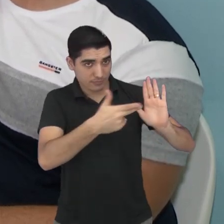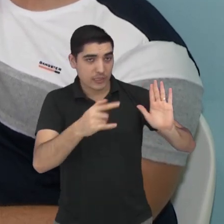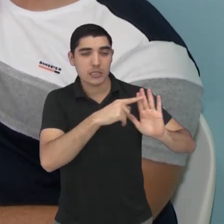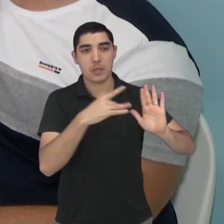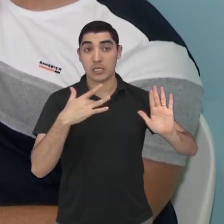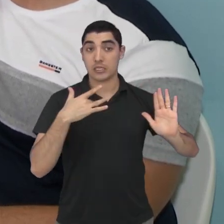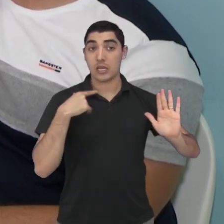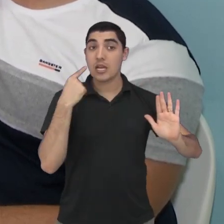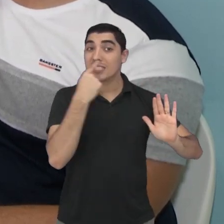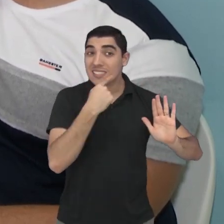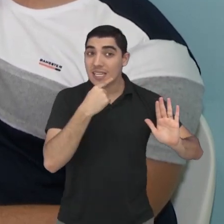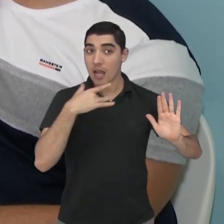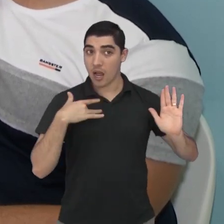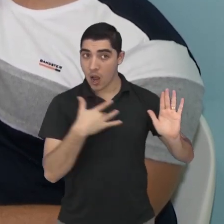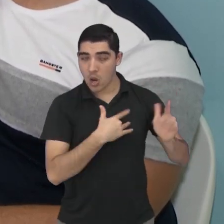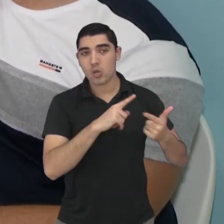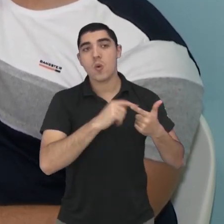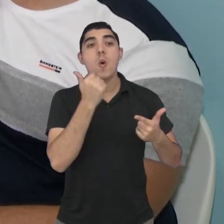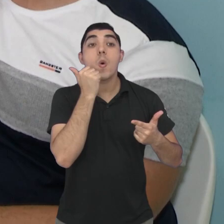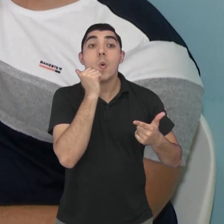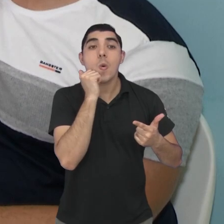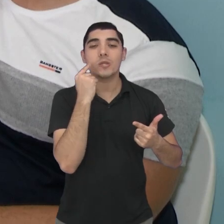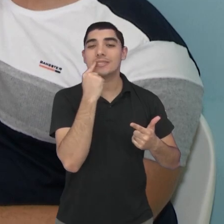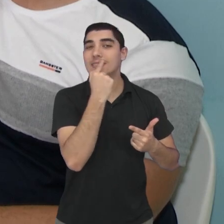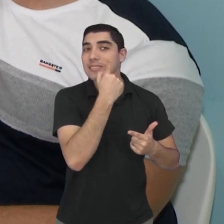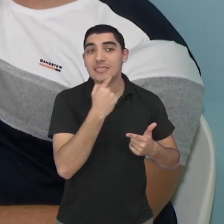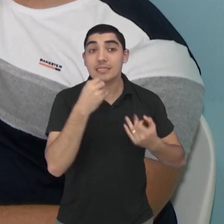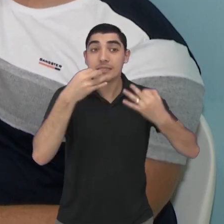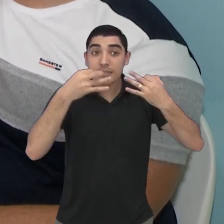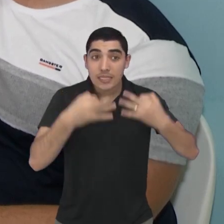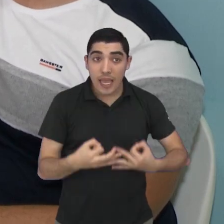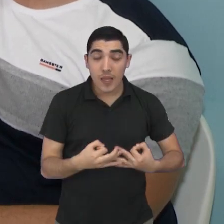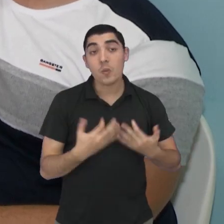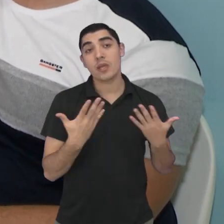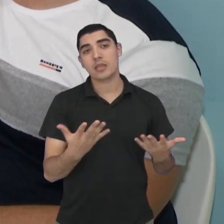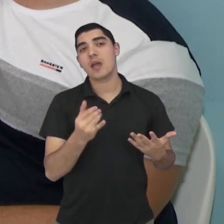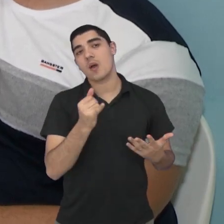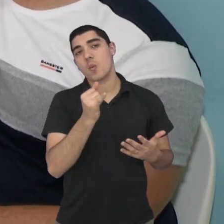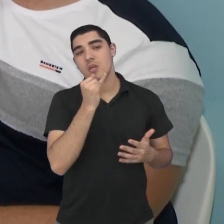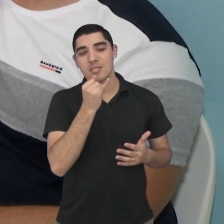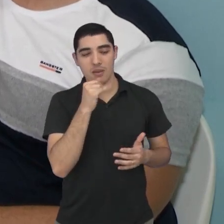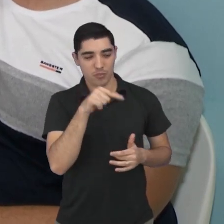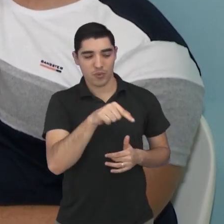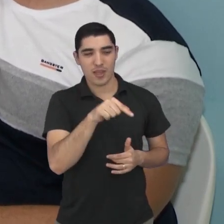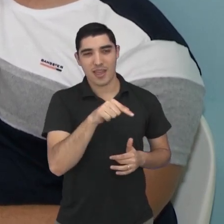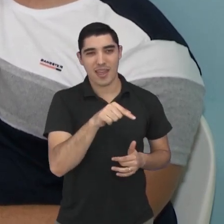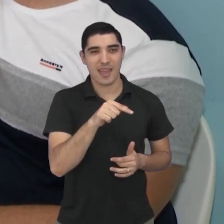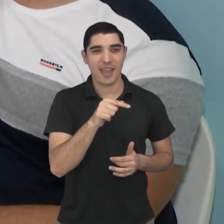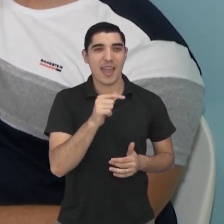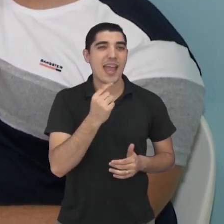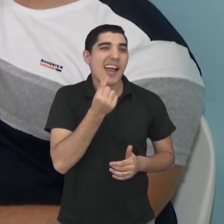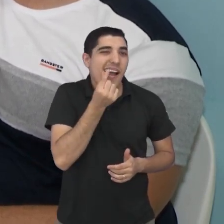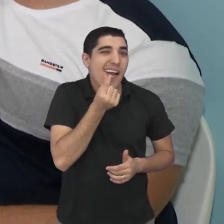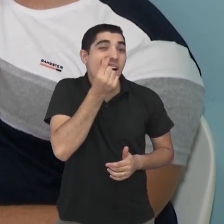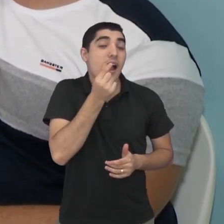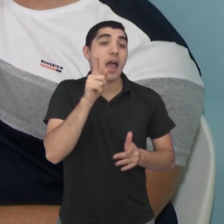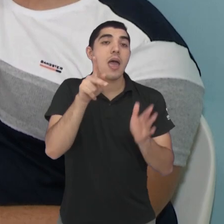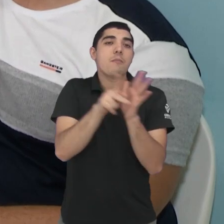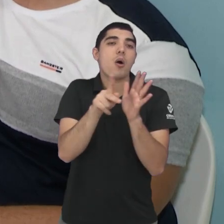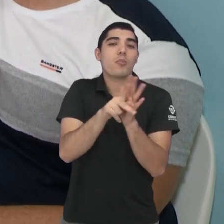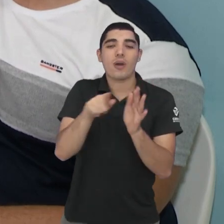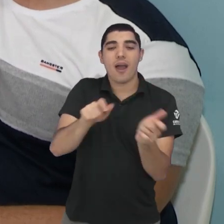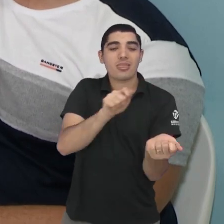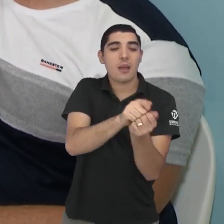de quantidade de osso. Então, como os implantes são adaptados da odontologia humana, o tamanho às vezes